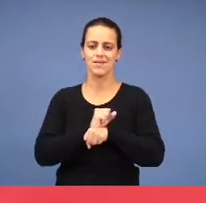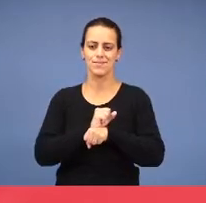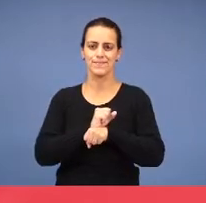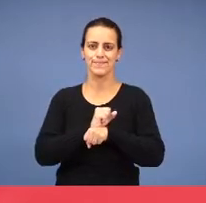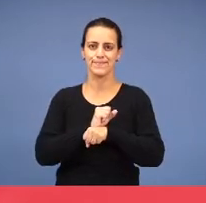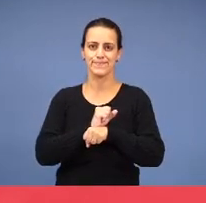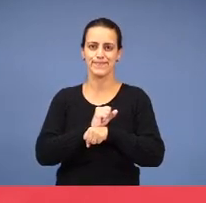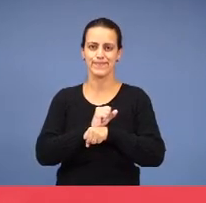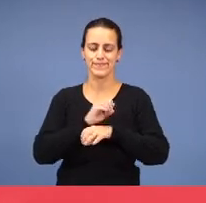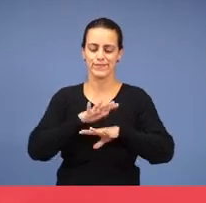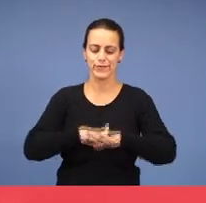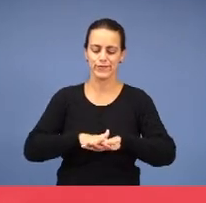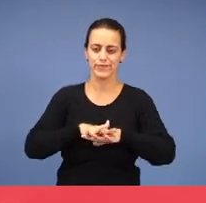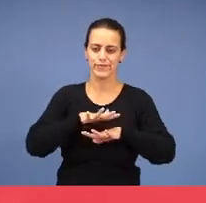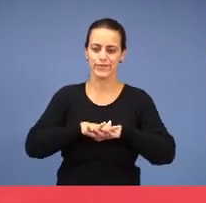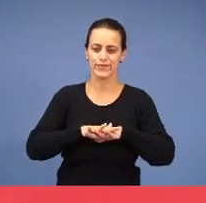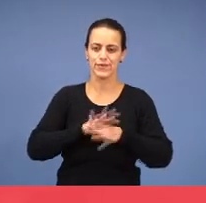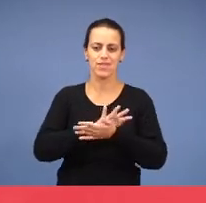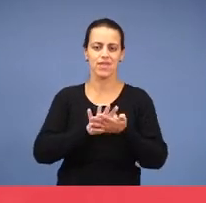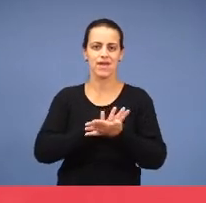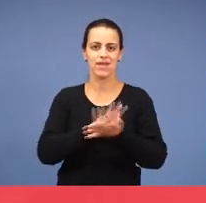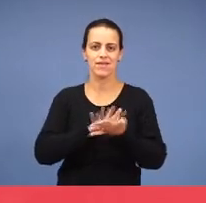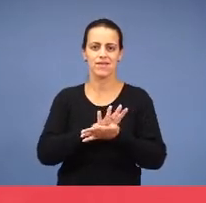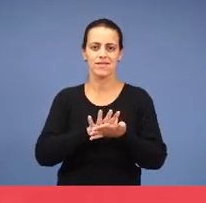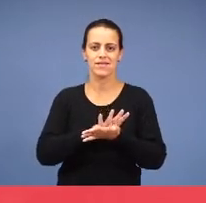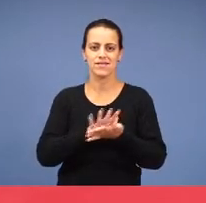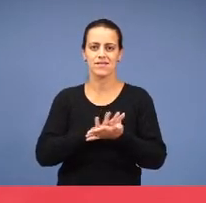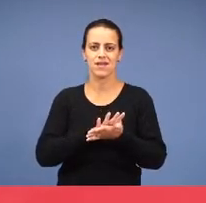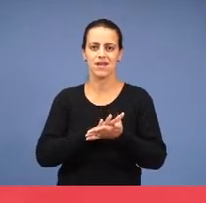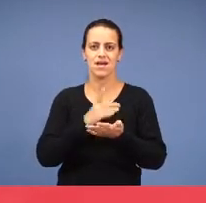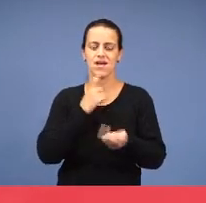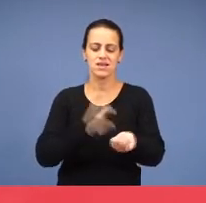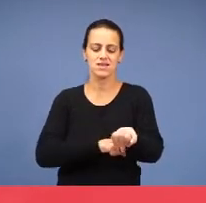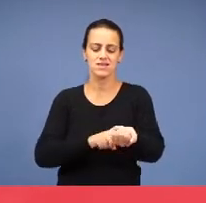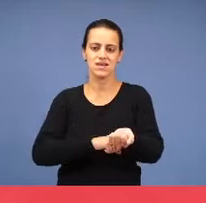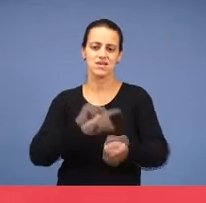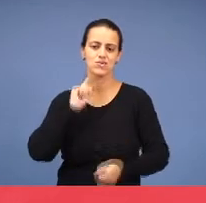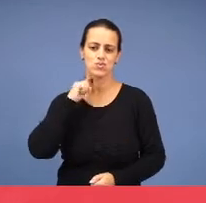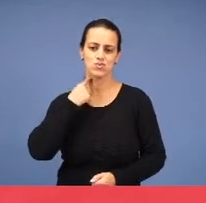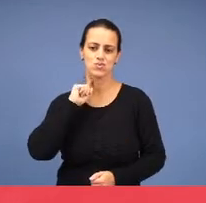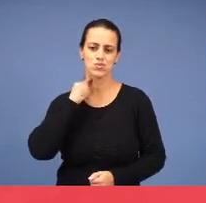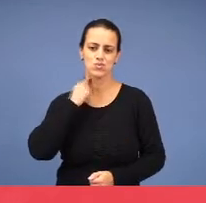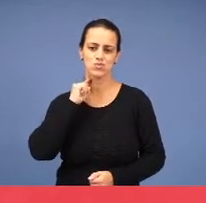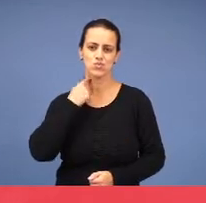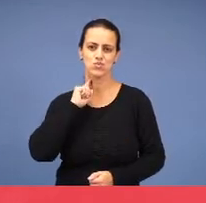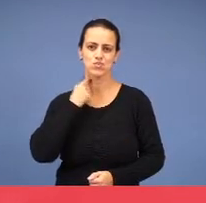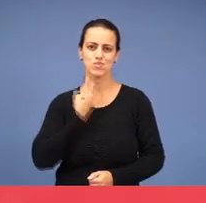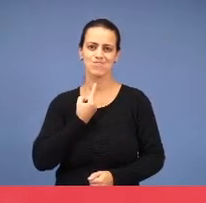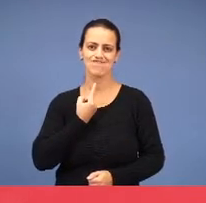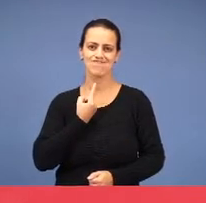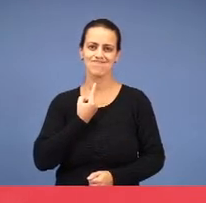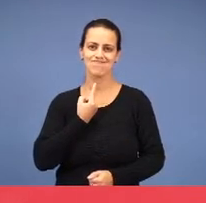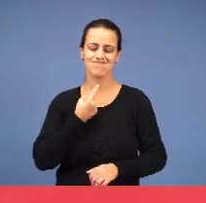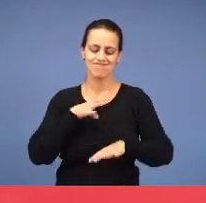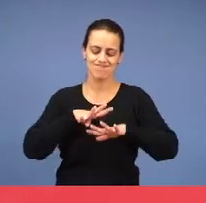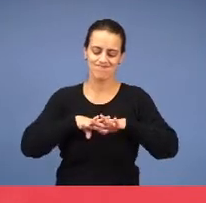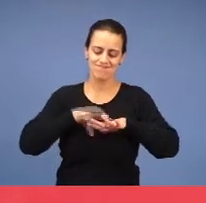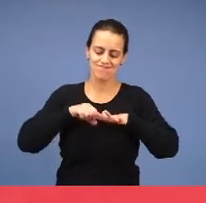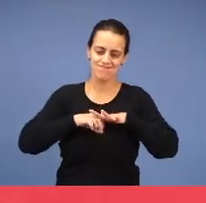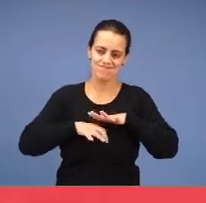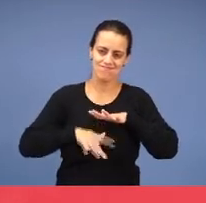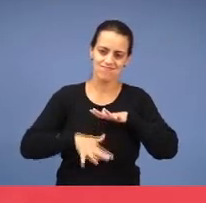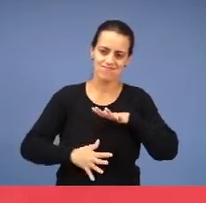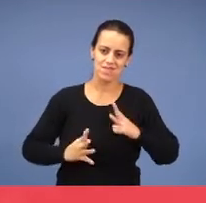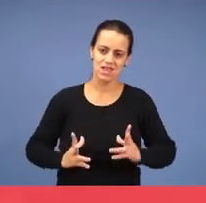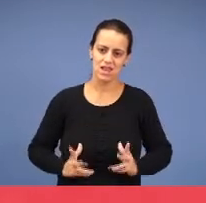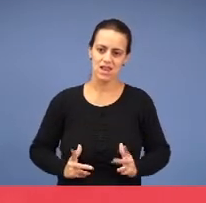Aí, é uma coisa com a outra, ela não limpa o sangue. O sangue não é limpo nos rins.